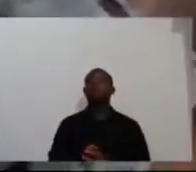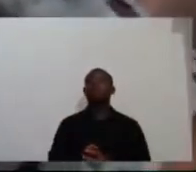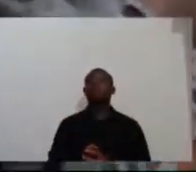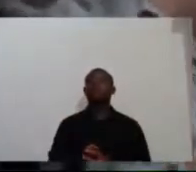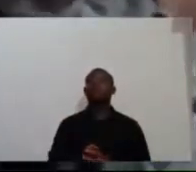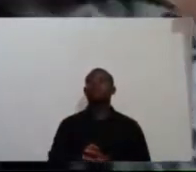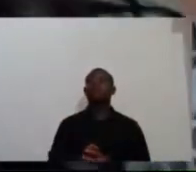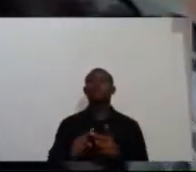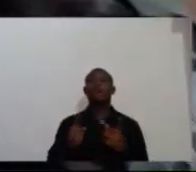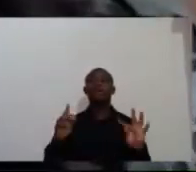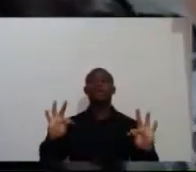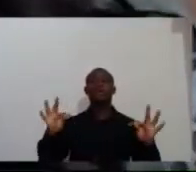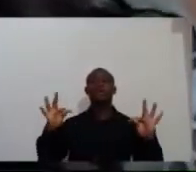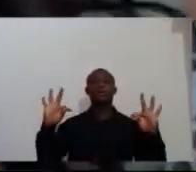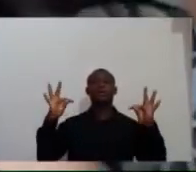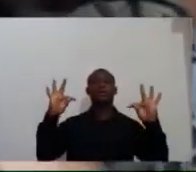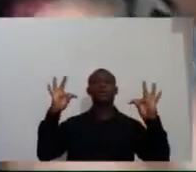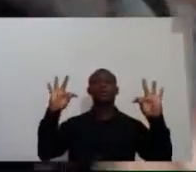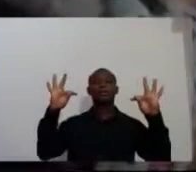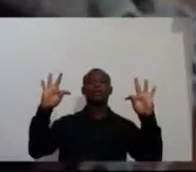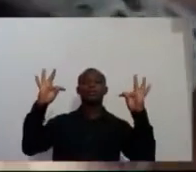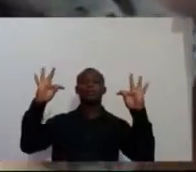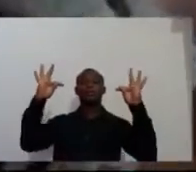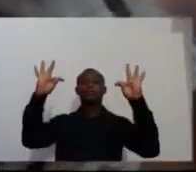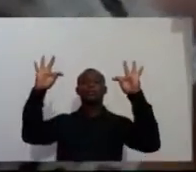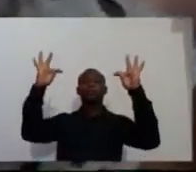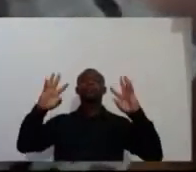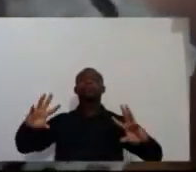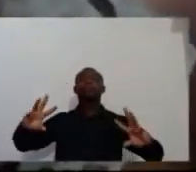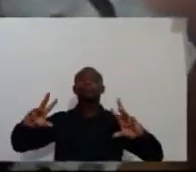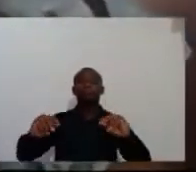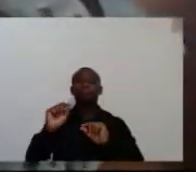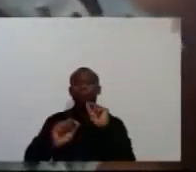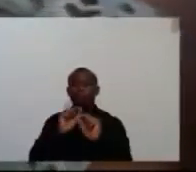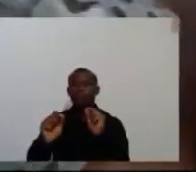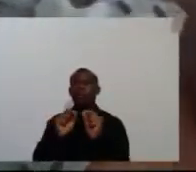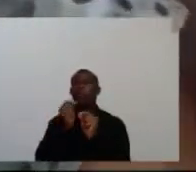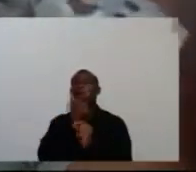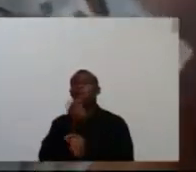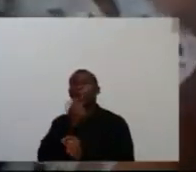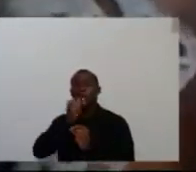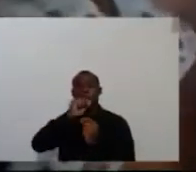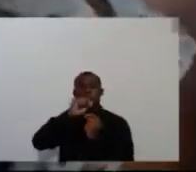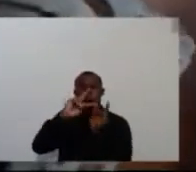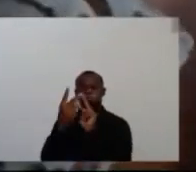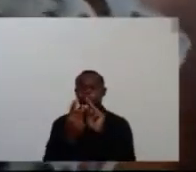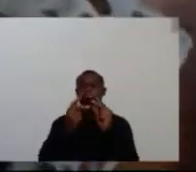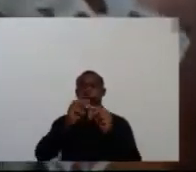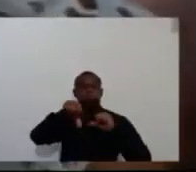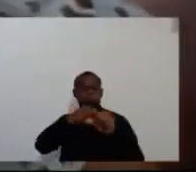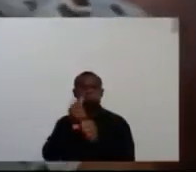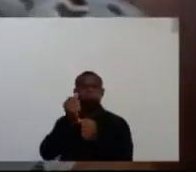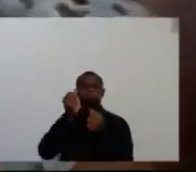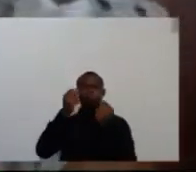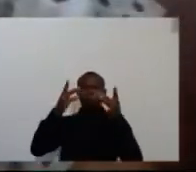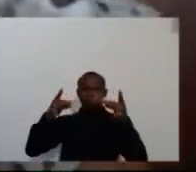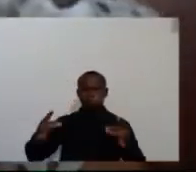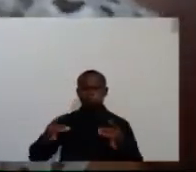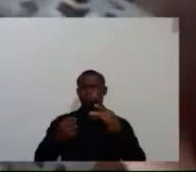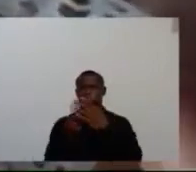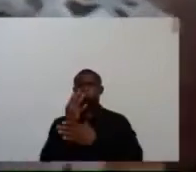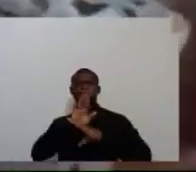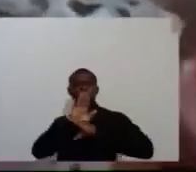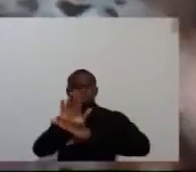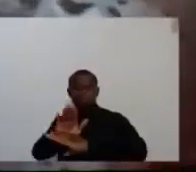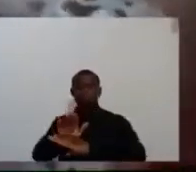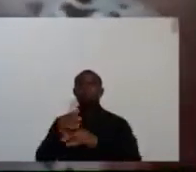é tudo aquilo que a gente, tudo aquilo que o homem transformou, tá? De acordo com a sua necessidade, de acordo com o que a gente